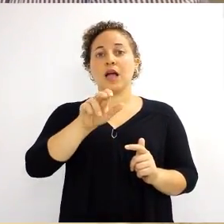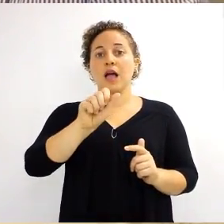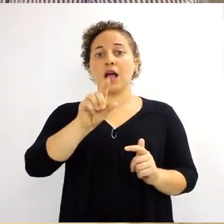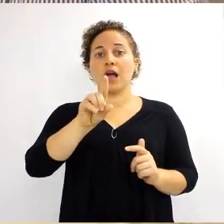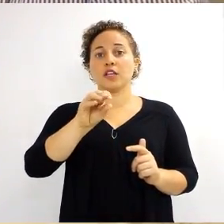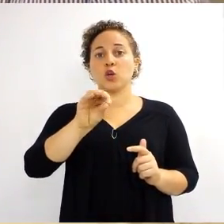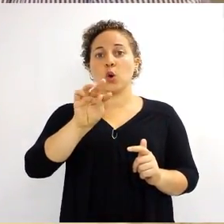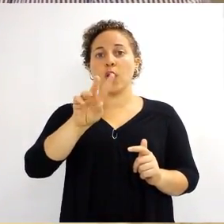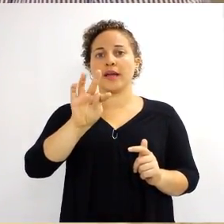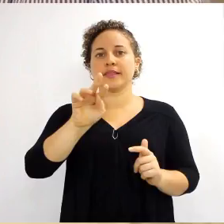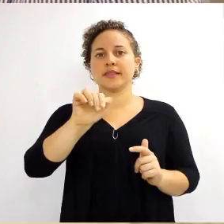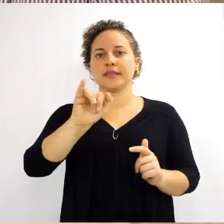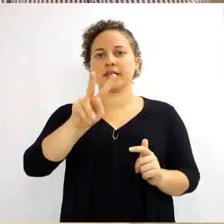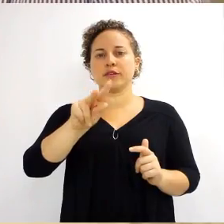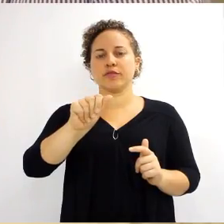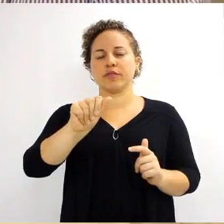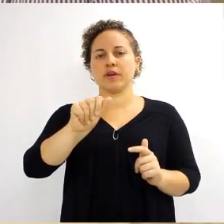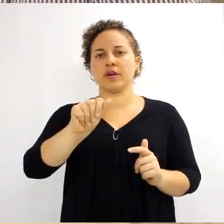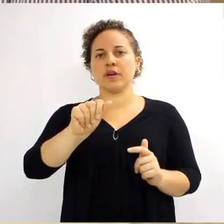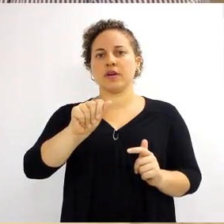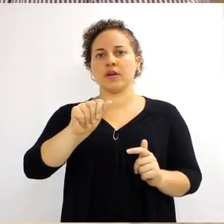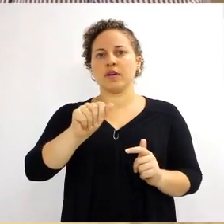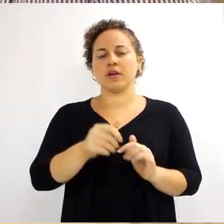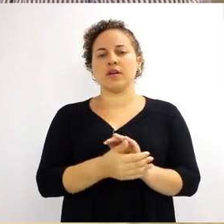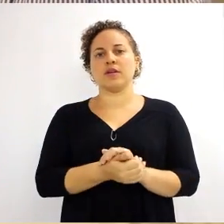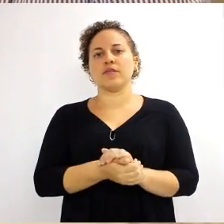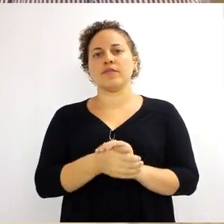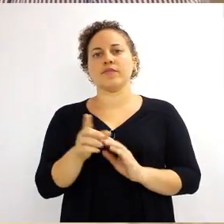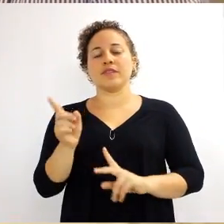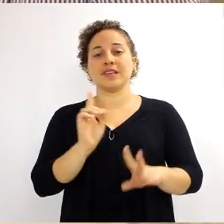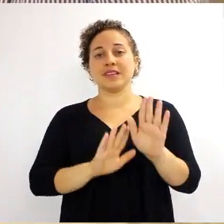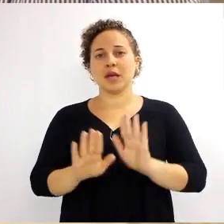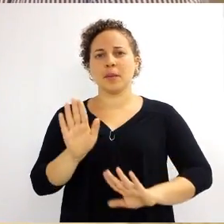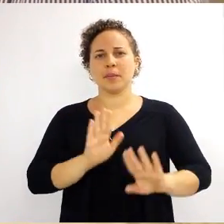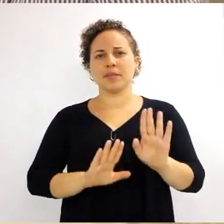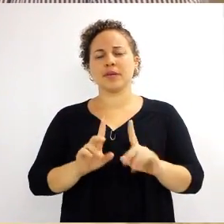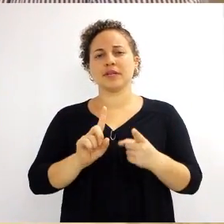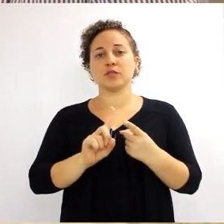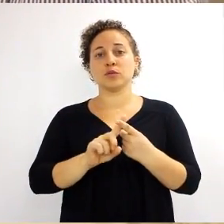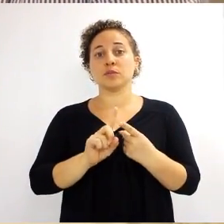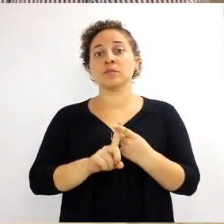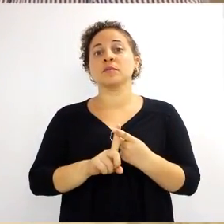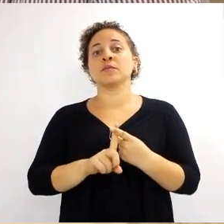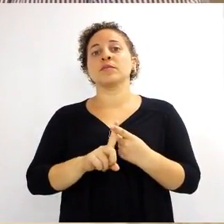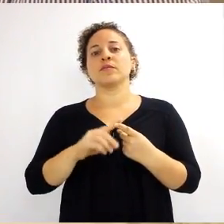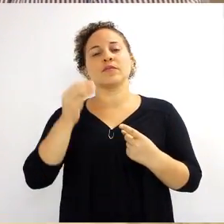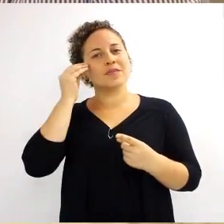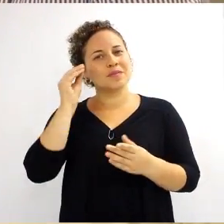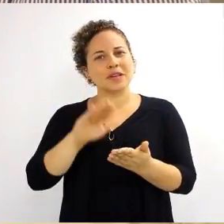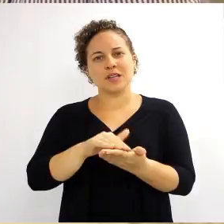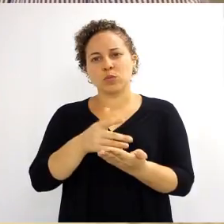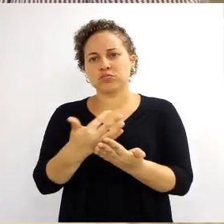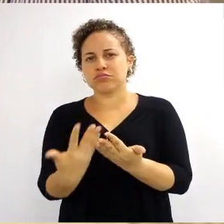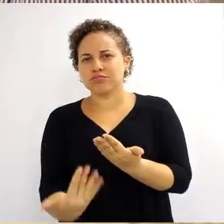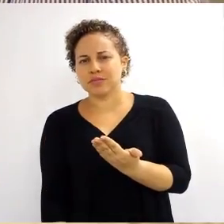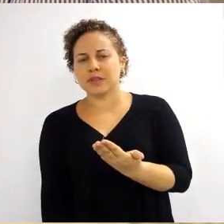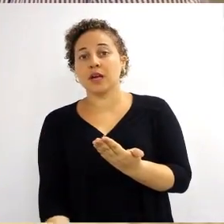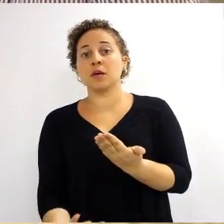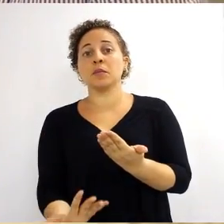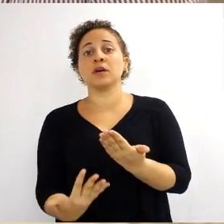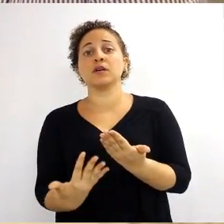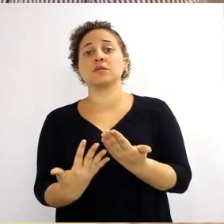QNEM venha fazer as medições. E cargas tipo granéis, que a gente tem cuidado para não estar derramando, está sempre